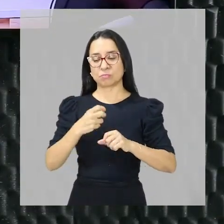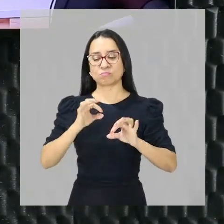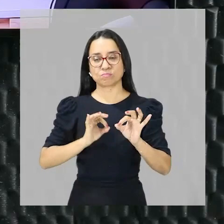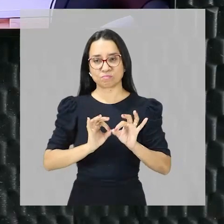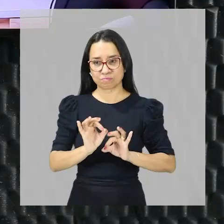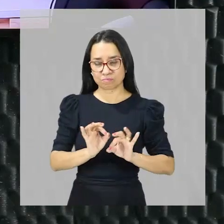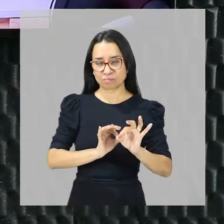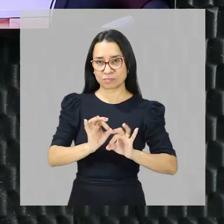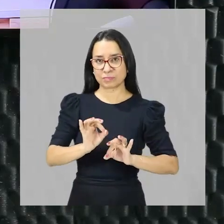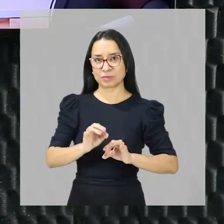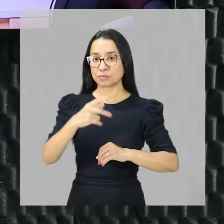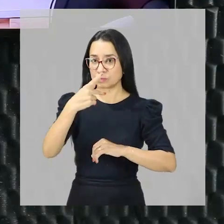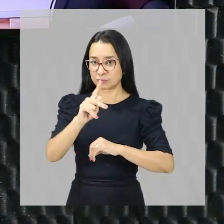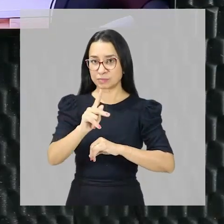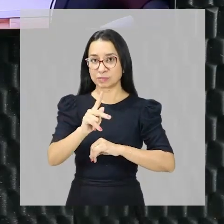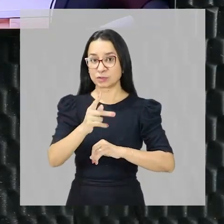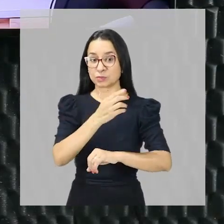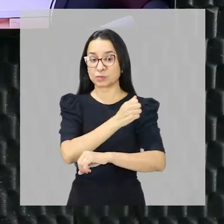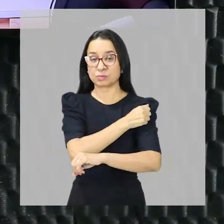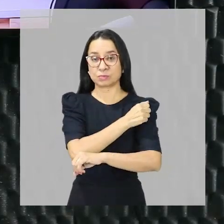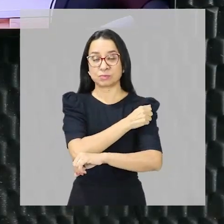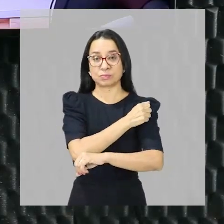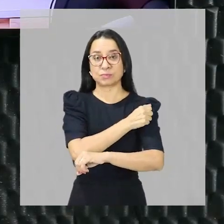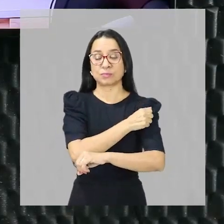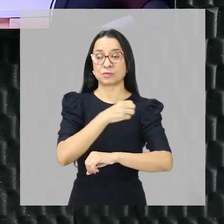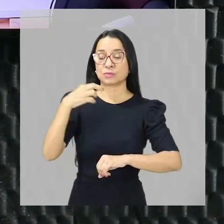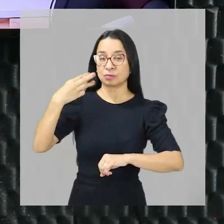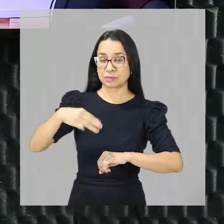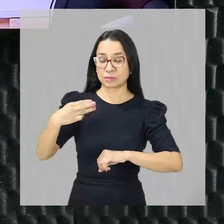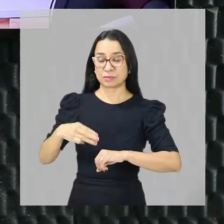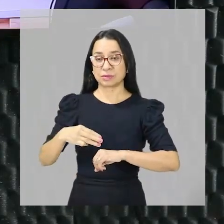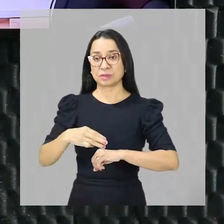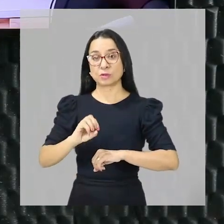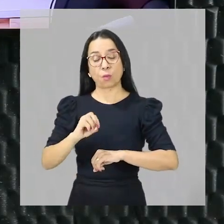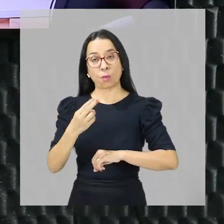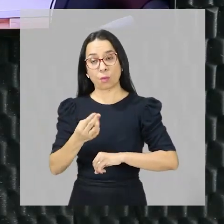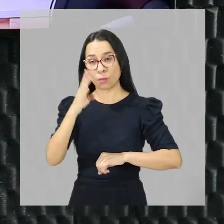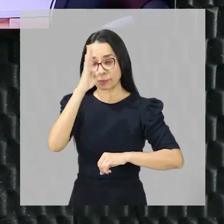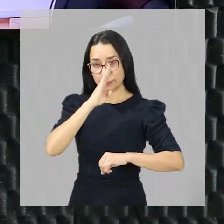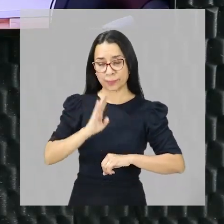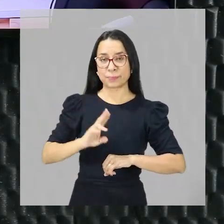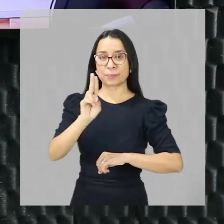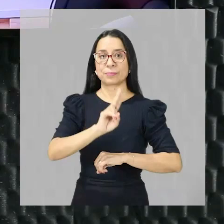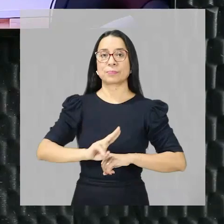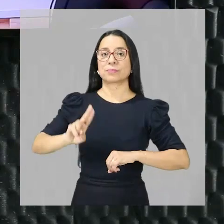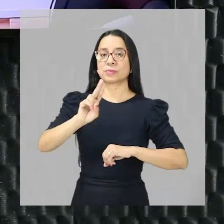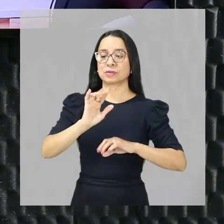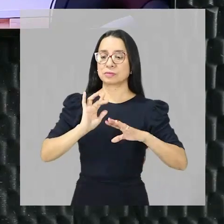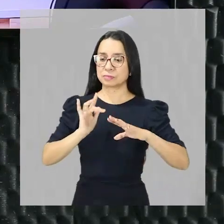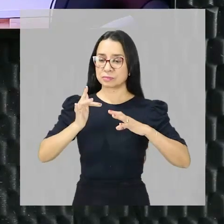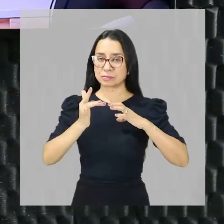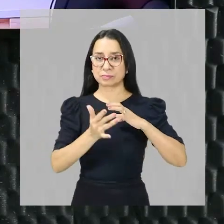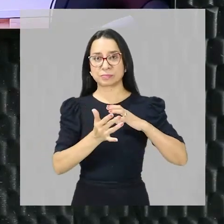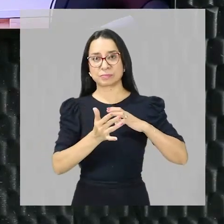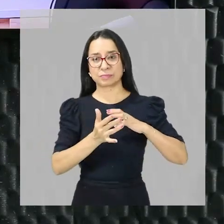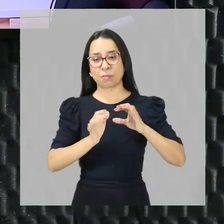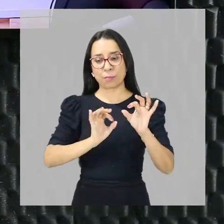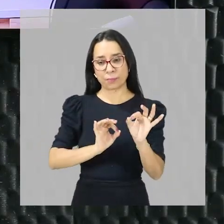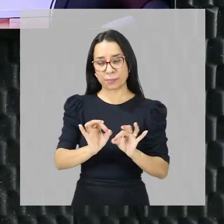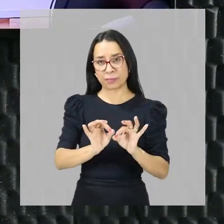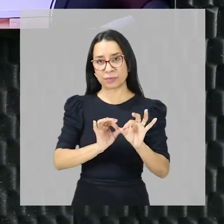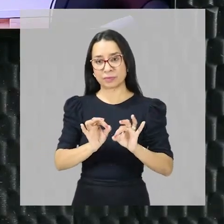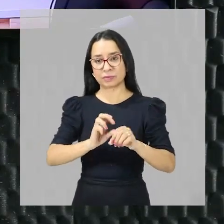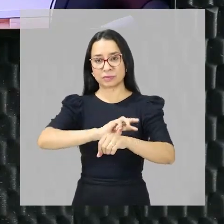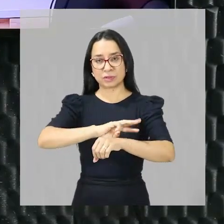ti, estudante maranhense, estudante brasileiro que está utilizando as nossas redes sociais. Um preparatório para